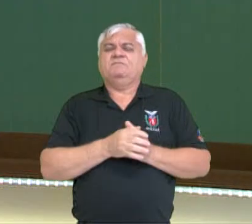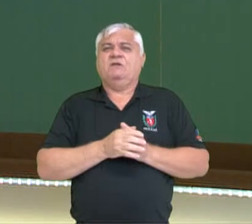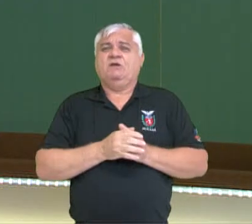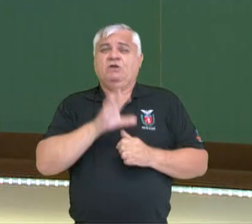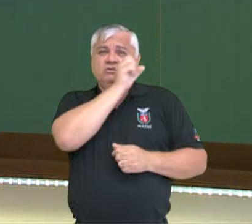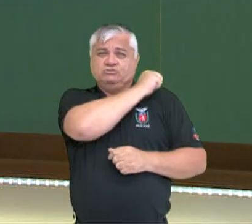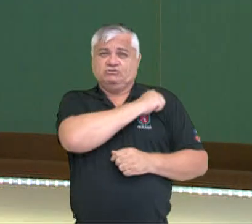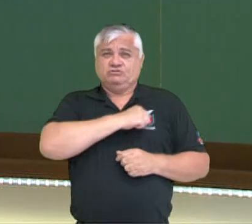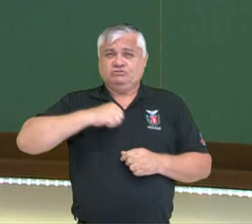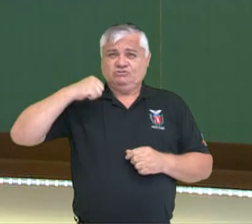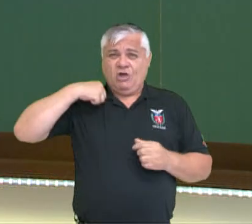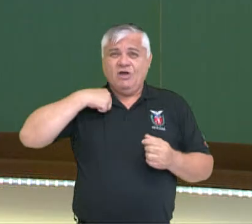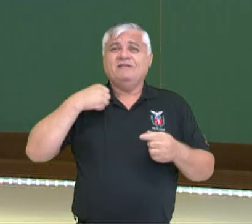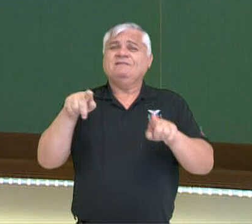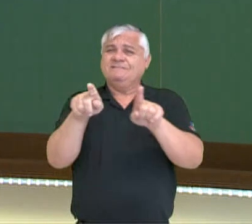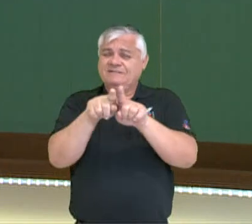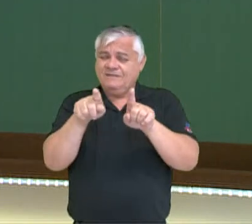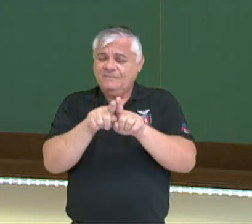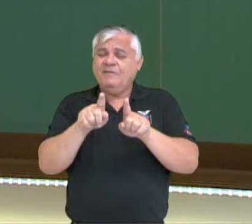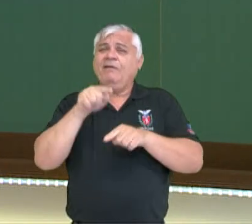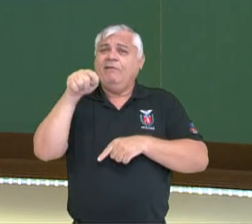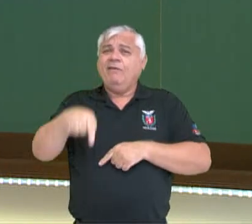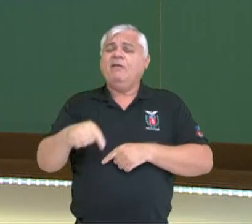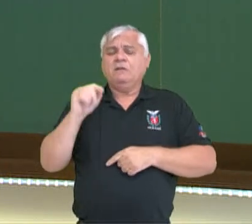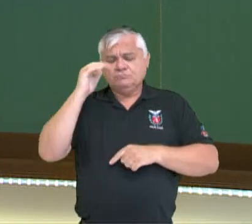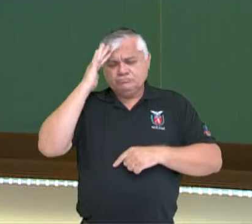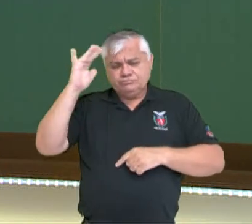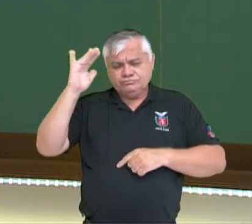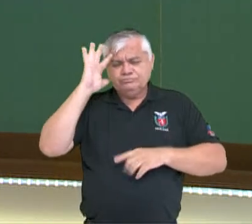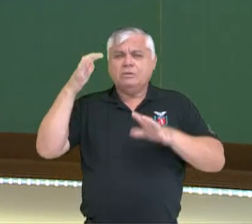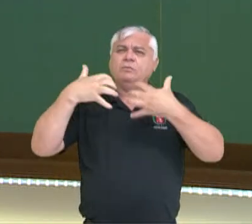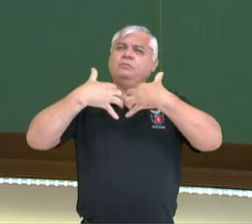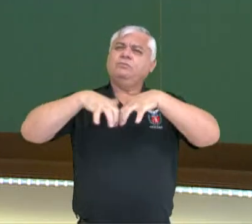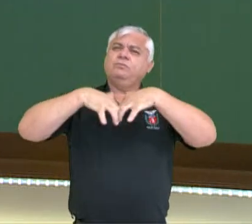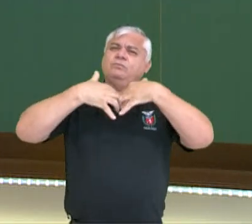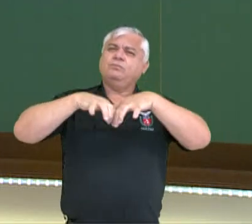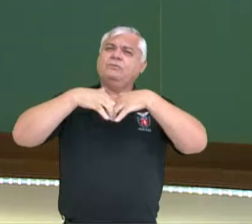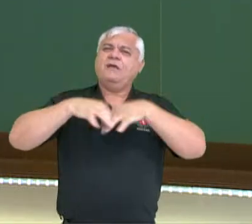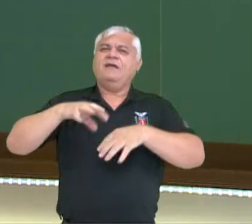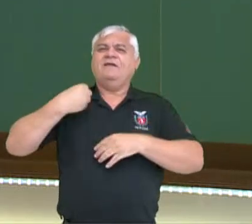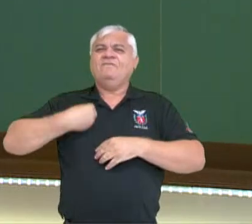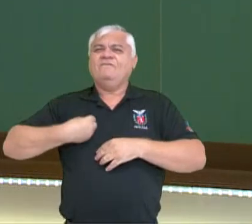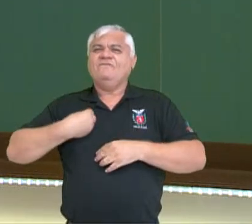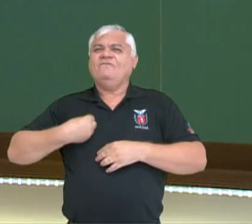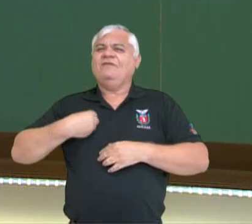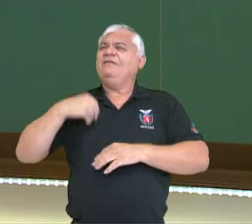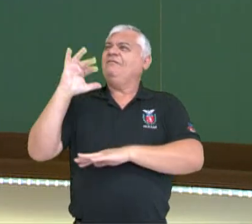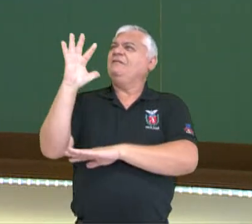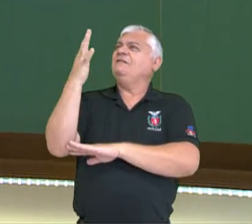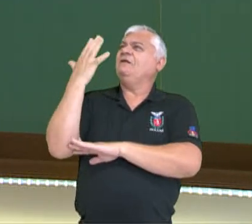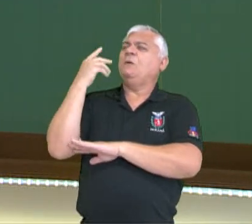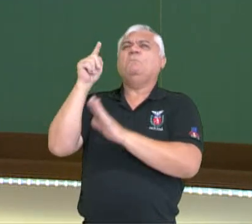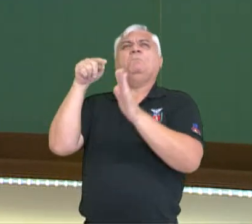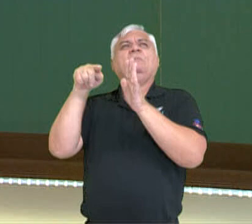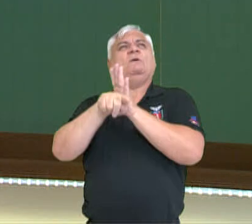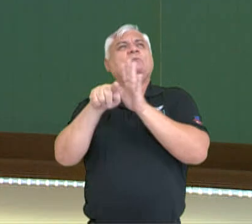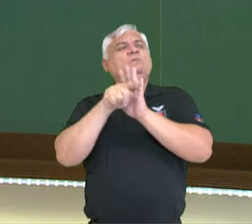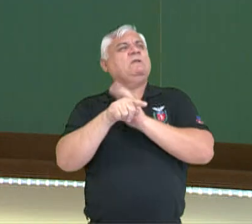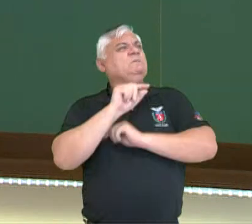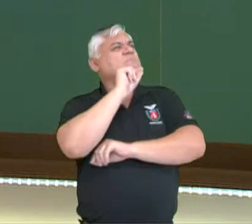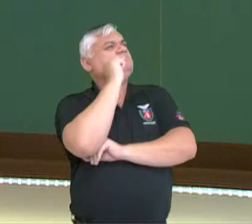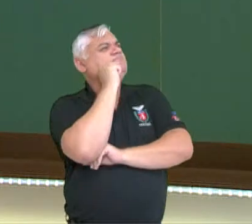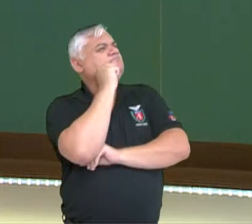pré-socráticos, também chamados de filósofos da natureza ou filósofos da physis, se perguntavam sobre a origem